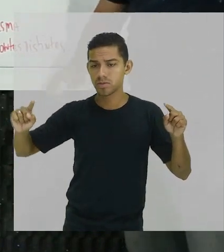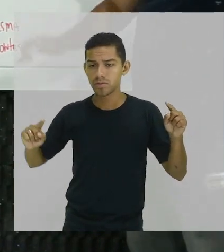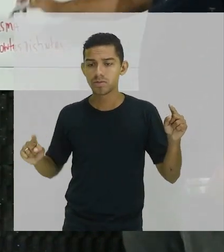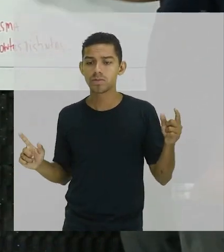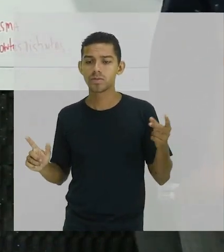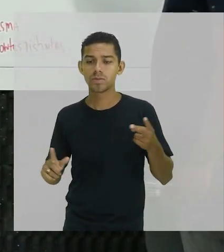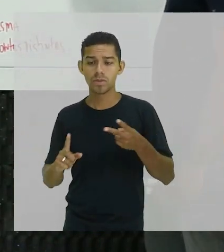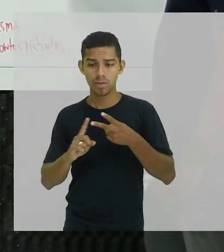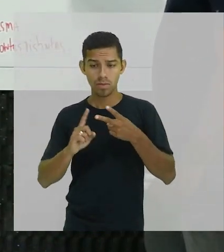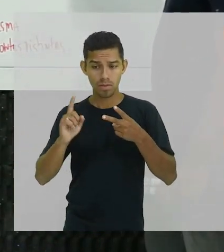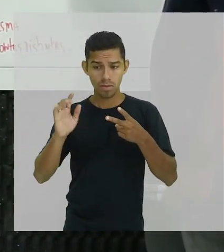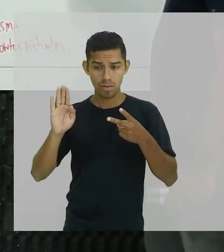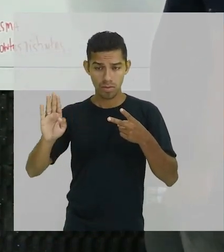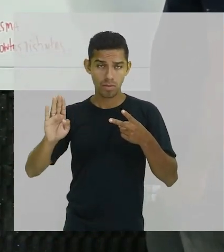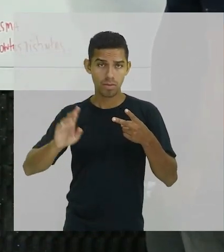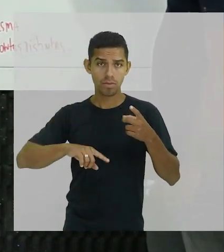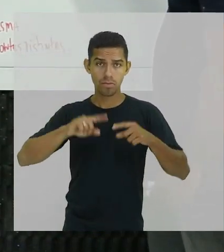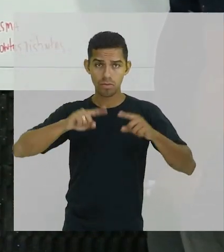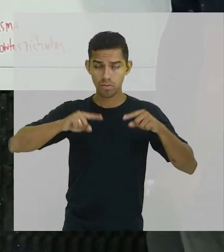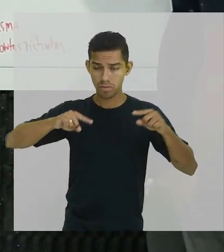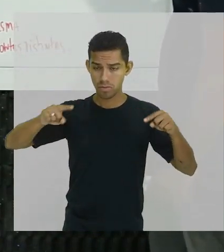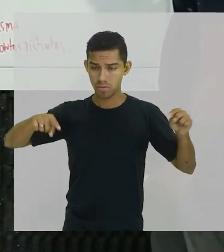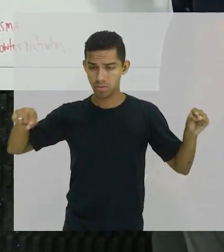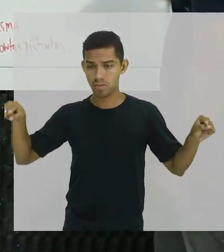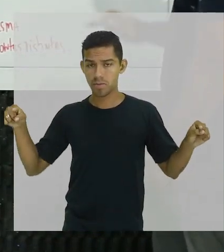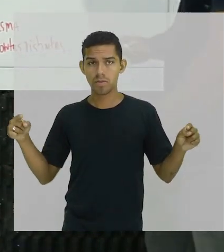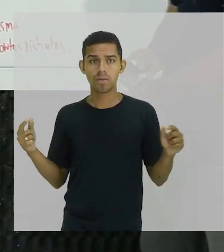Olha só a B, a diferença, ó.